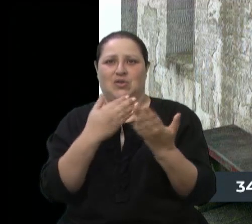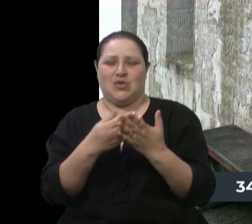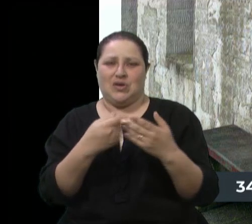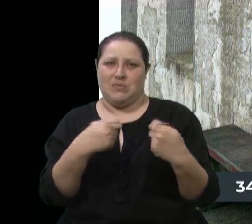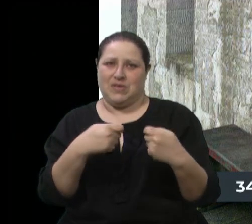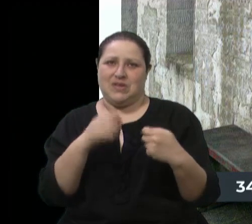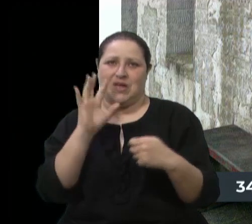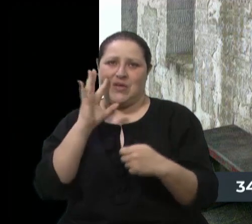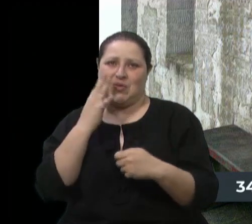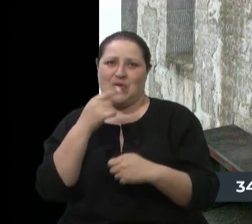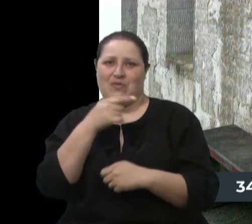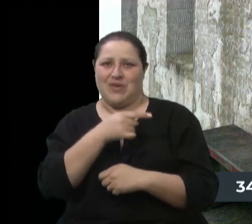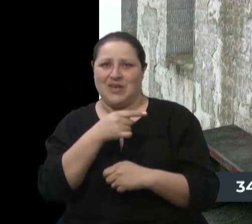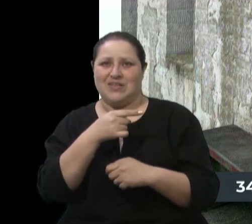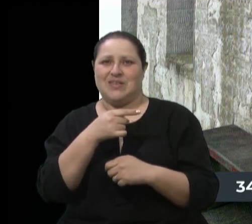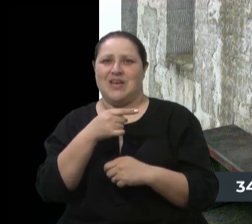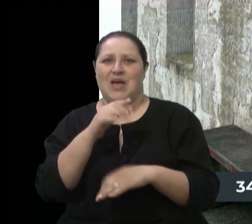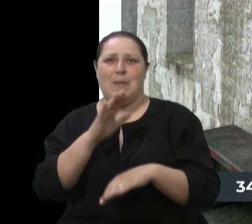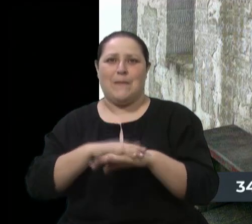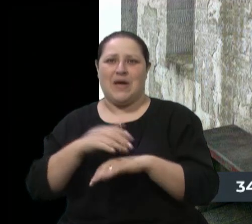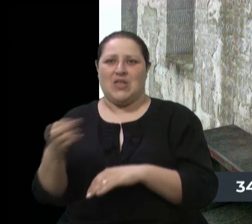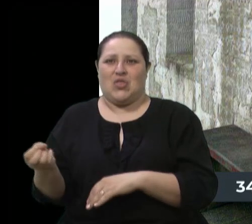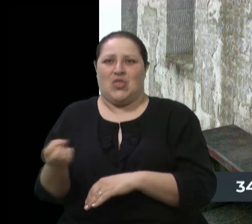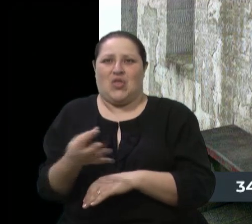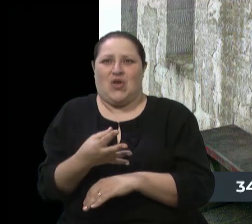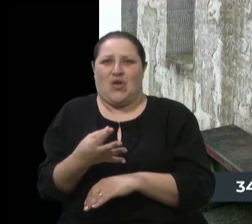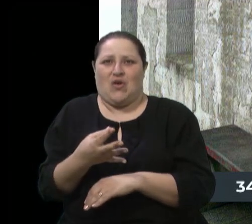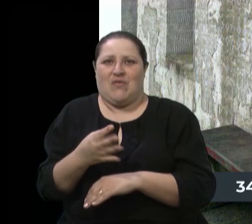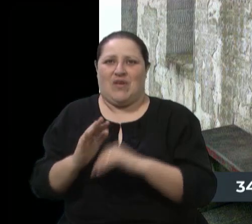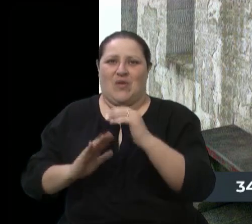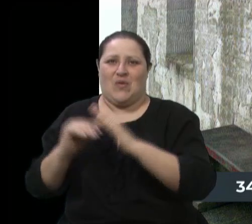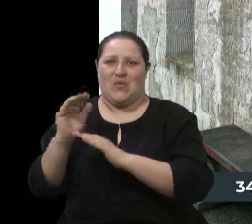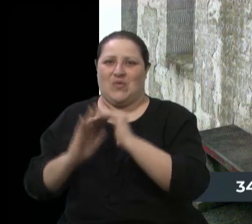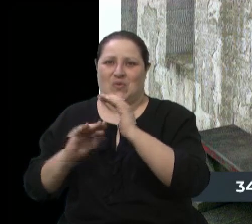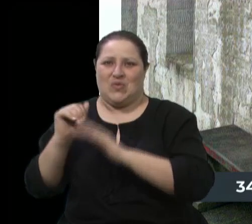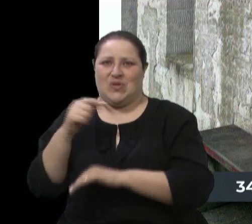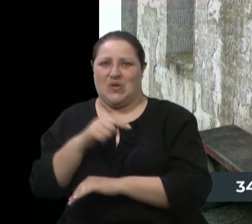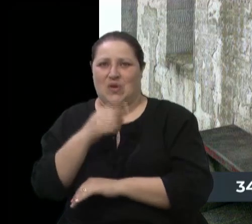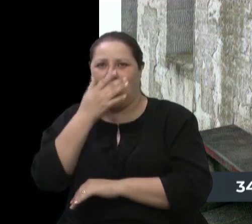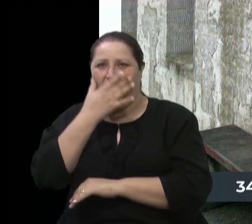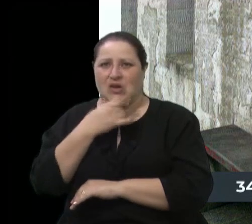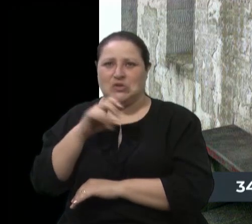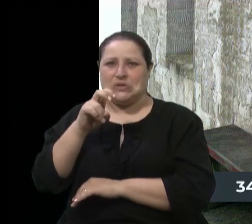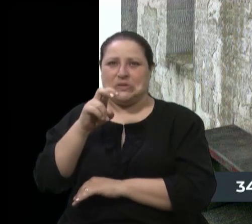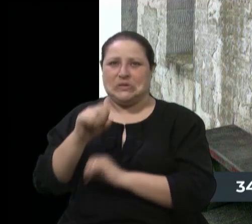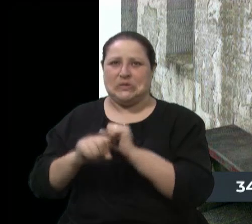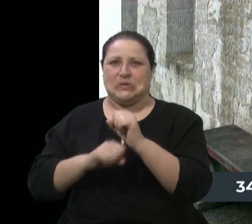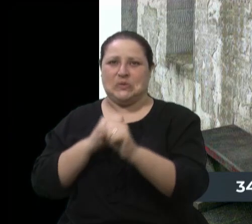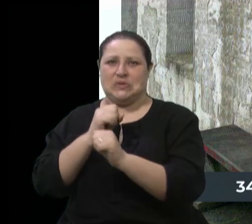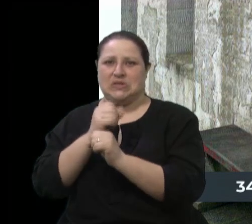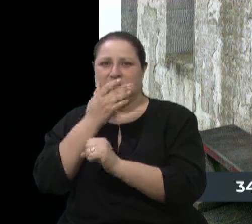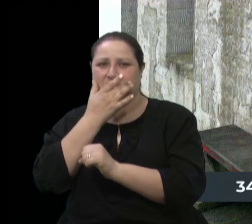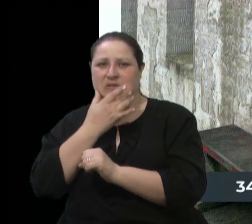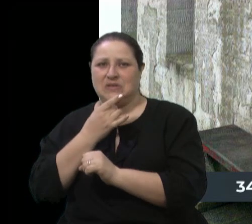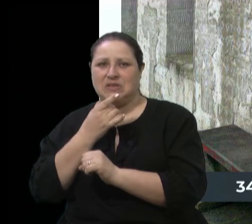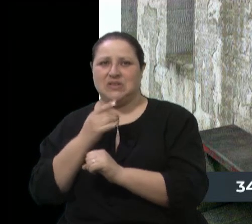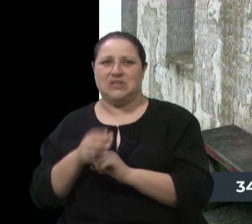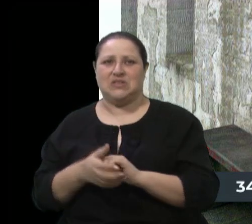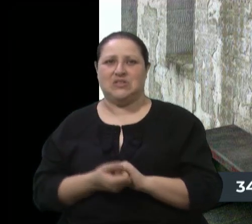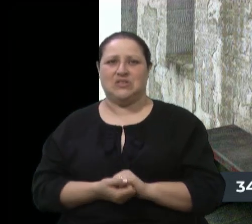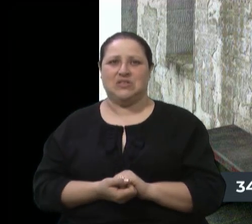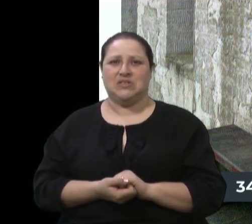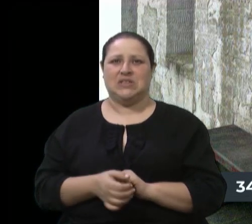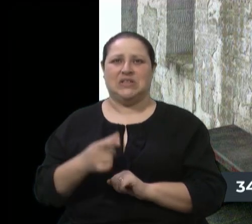uma escola, uma das mais recentes, eu acho, de construção. Deve ter 5, 6 anos. Que